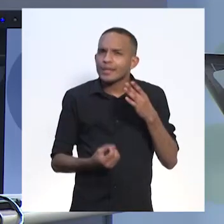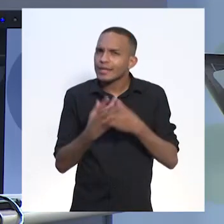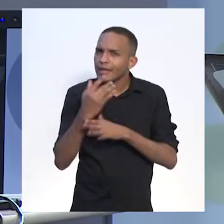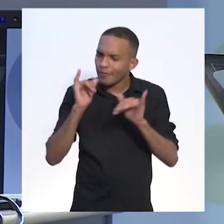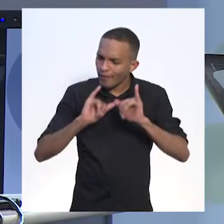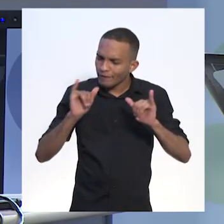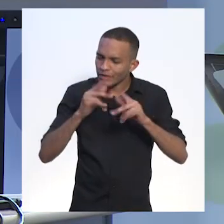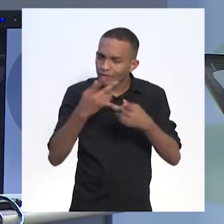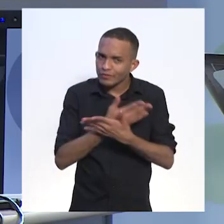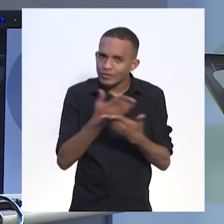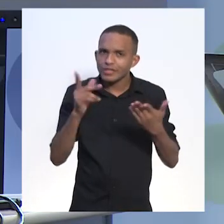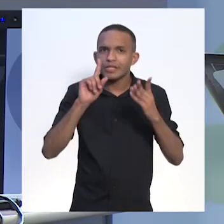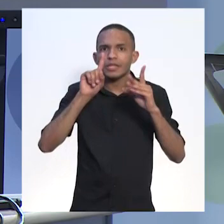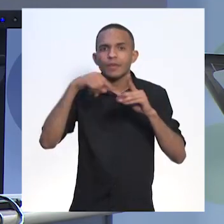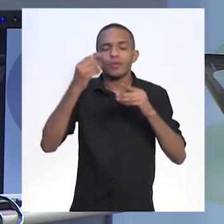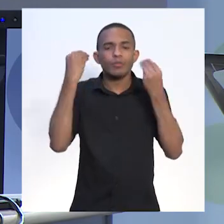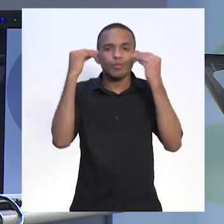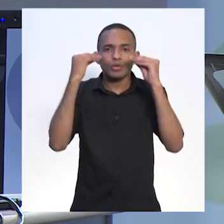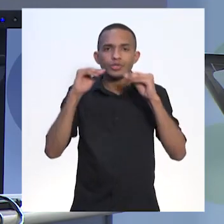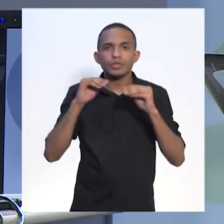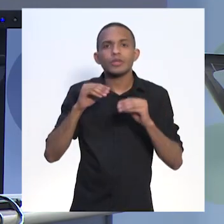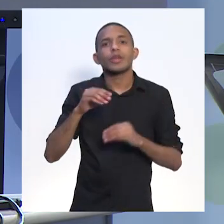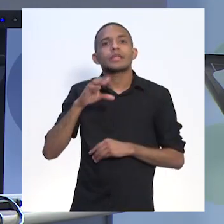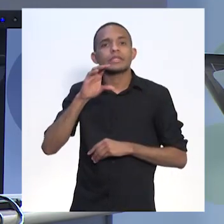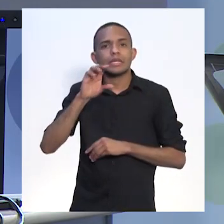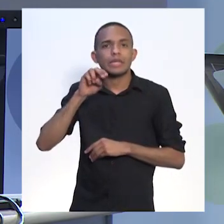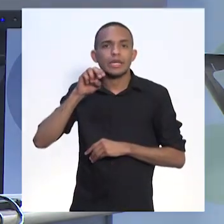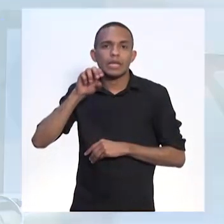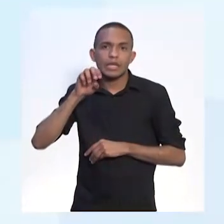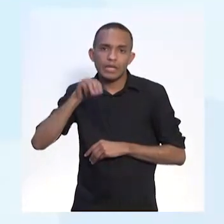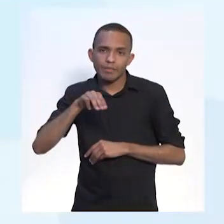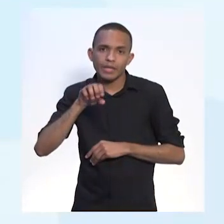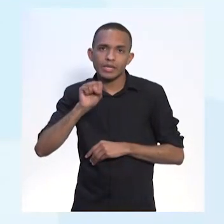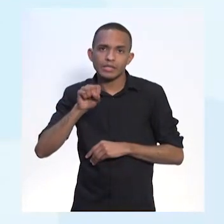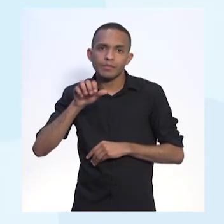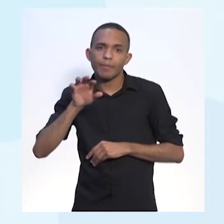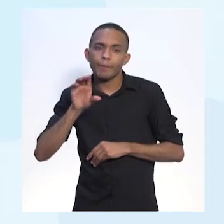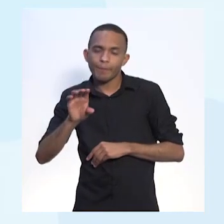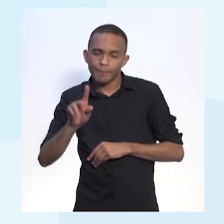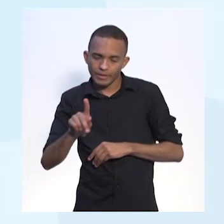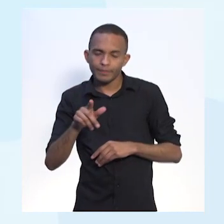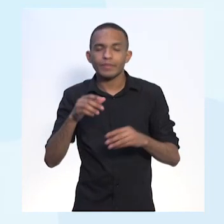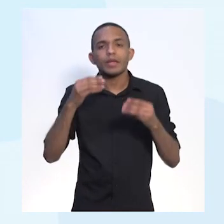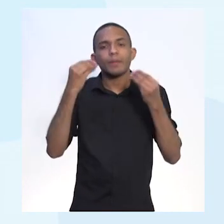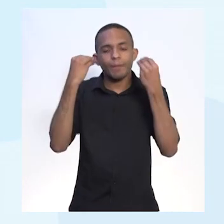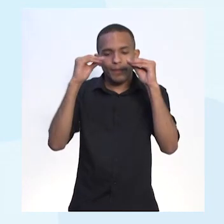notícia agora vocês e posta lá, eu no CMSP. A avaliação da nossa aula, chat aberto.